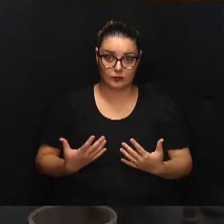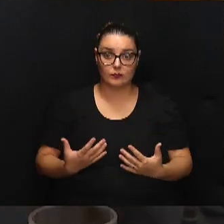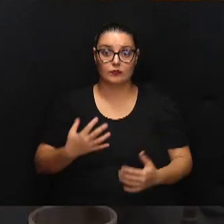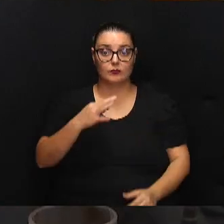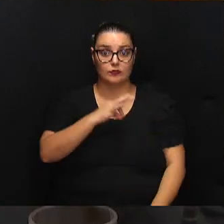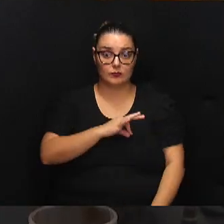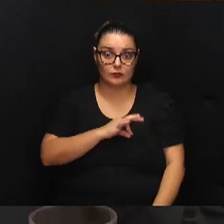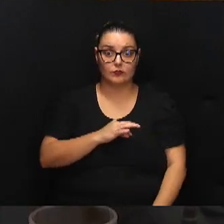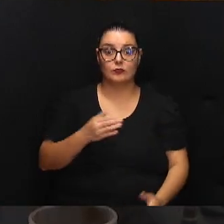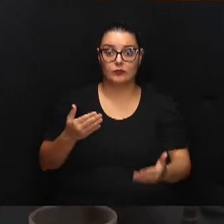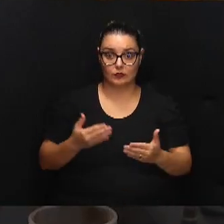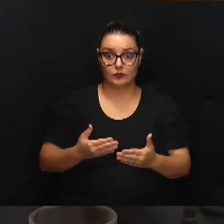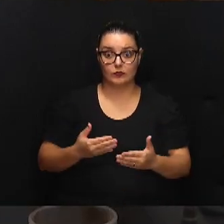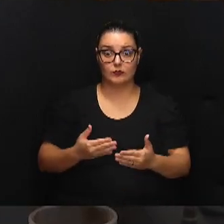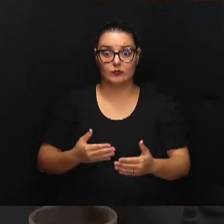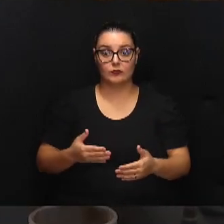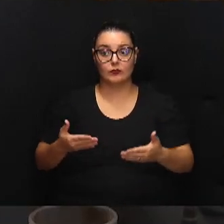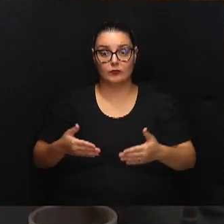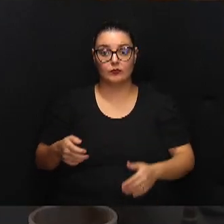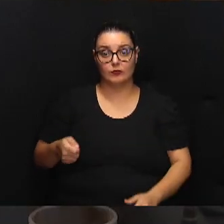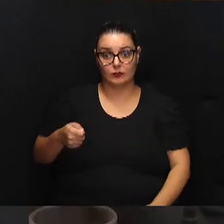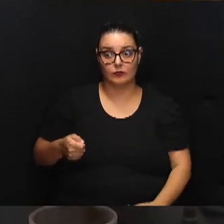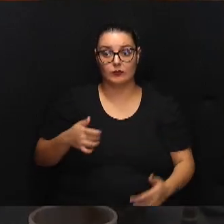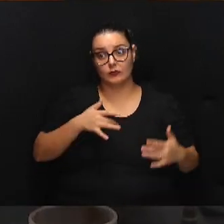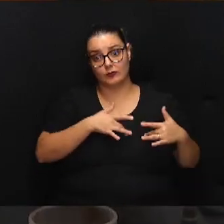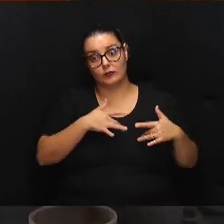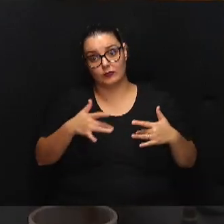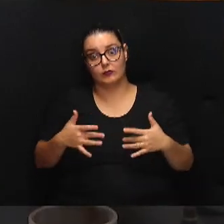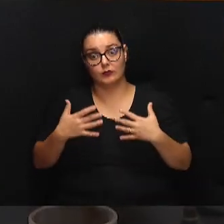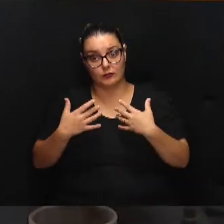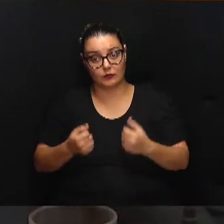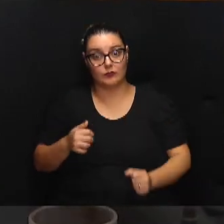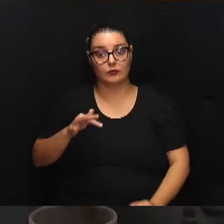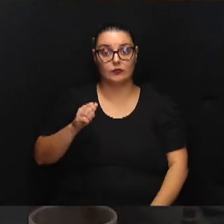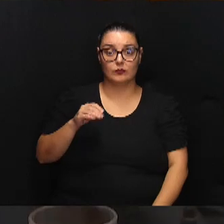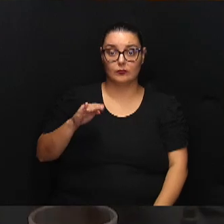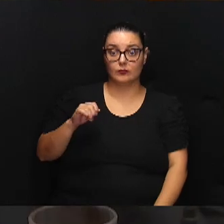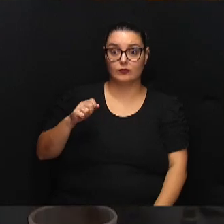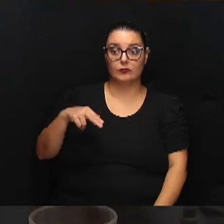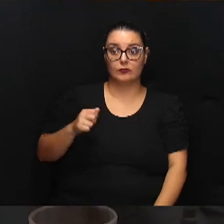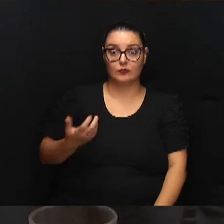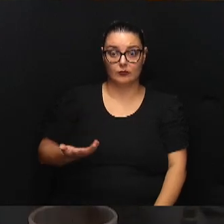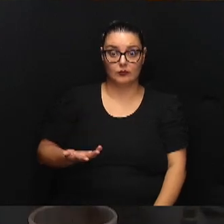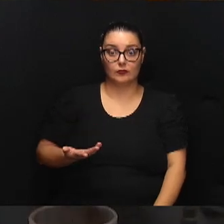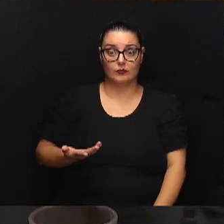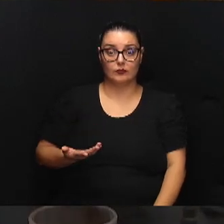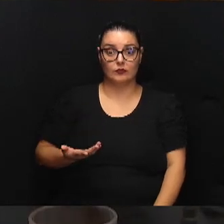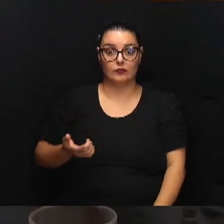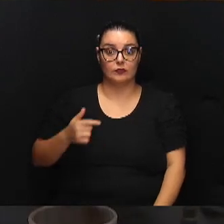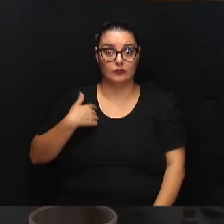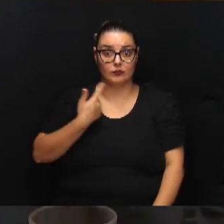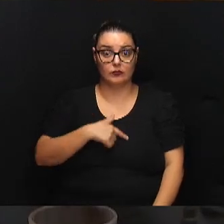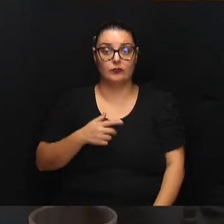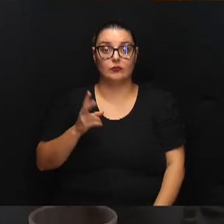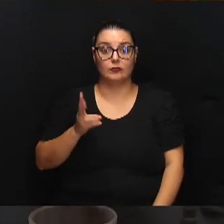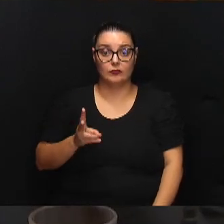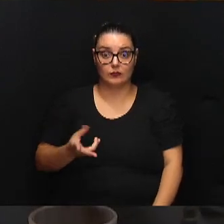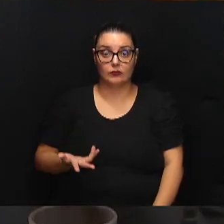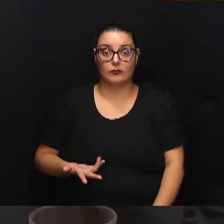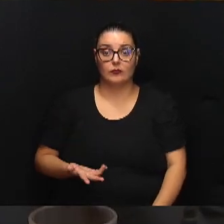pouco. Hoje estou ali com a minha sacolinha de doações que eu recebi da Fabiana. Então, assim, a gente tem que ficar